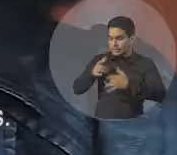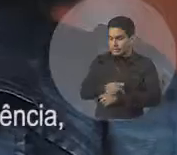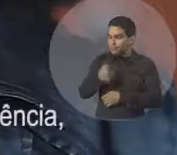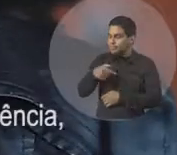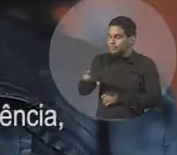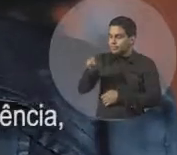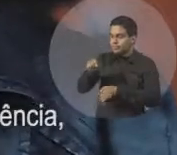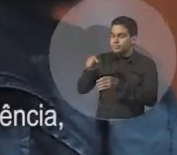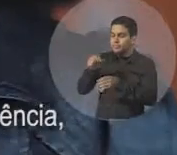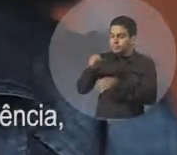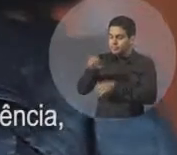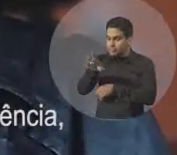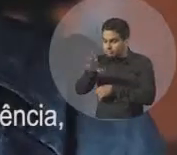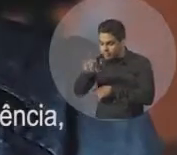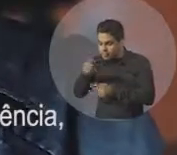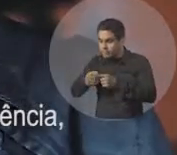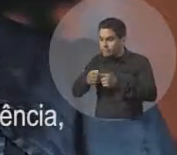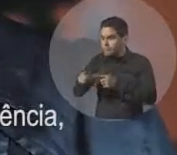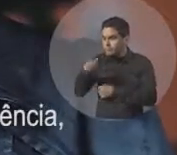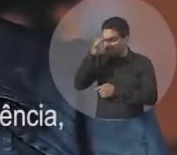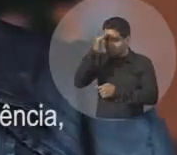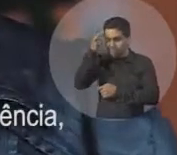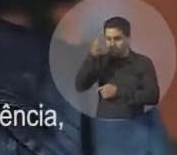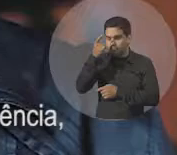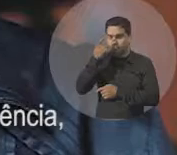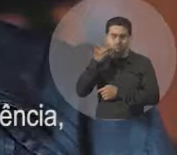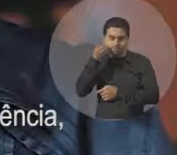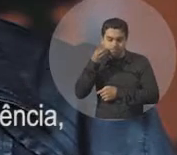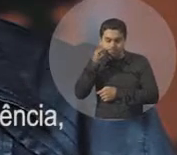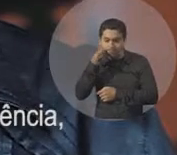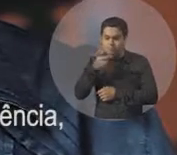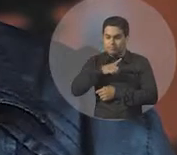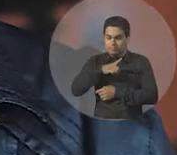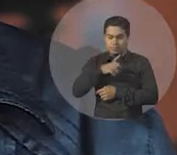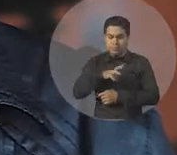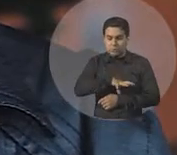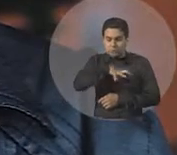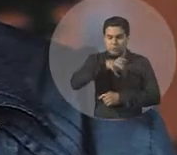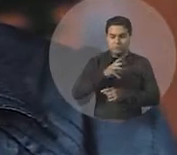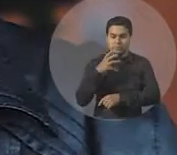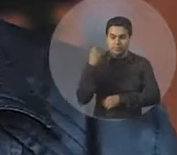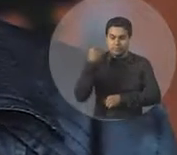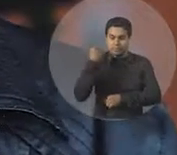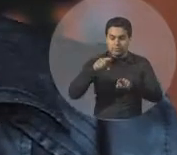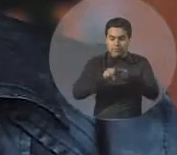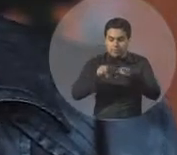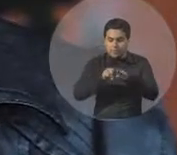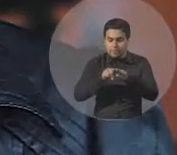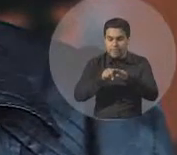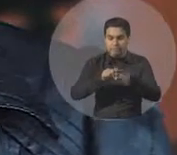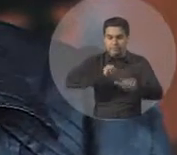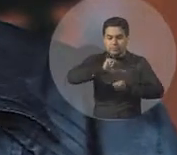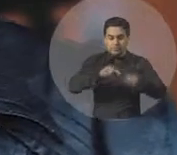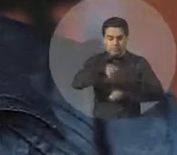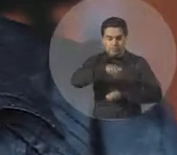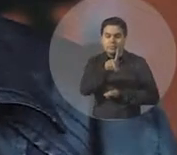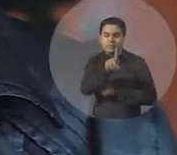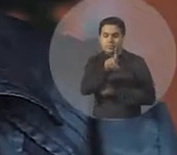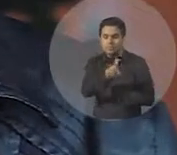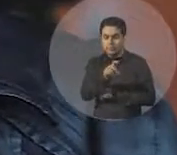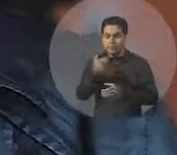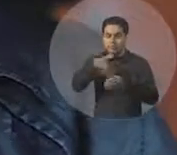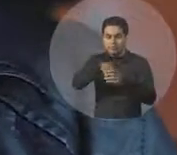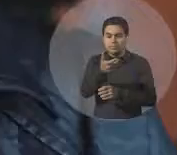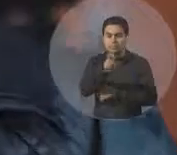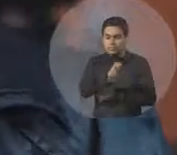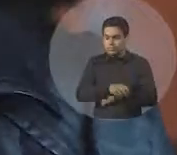pessoas. Eu escolhi o Renato porque ele é a pessoa que tem experiência, tem força de vontade e quer mudar a nossa Dourados.